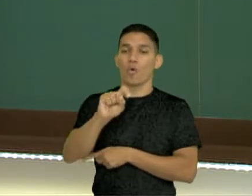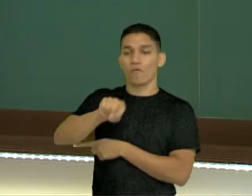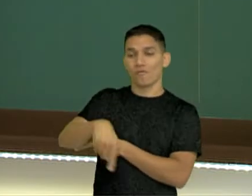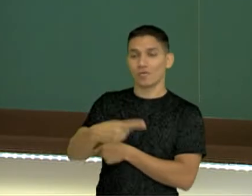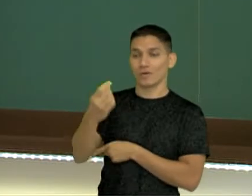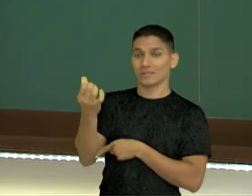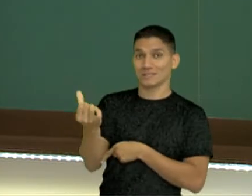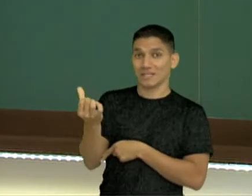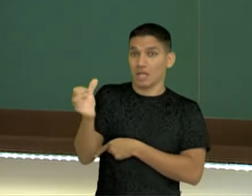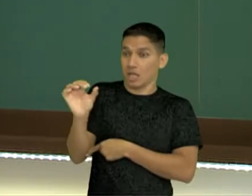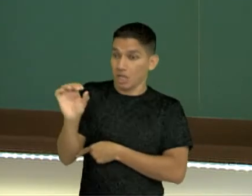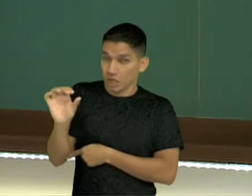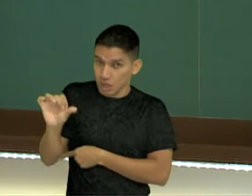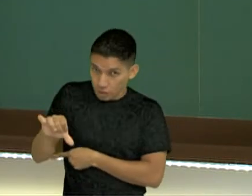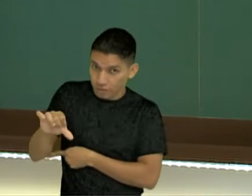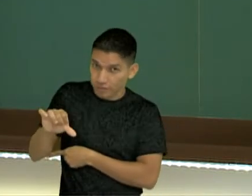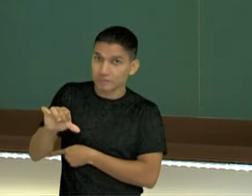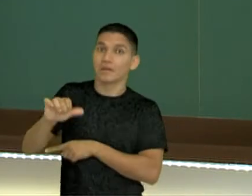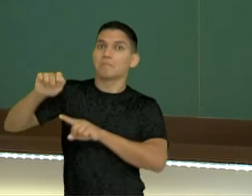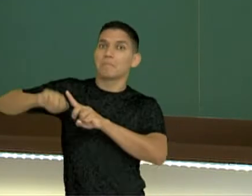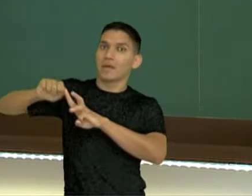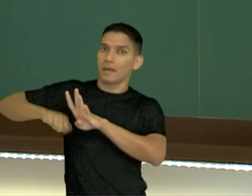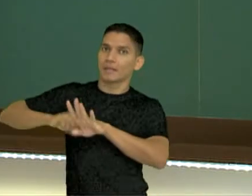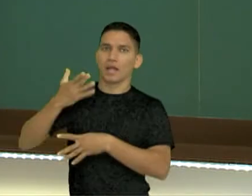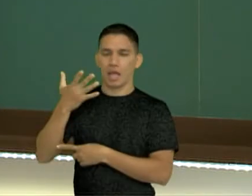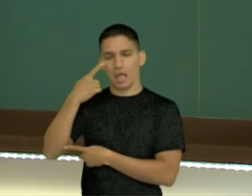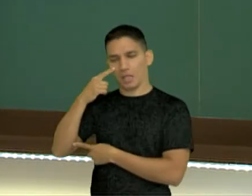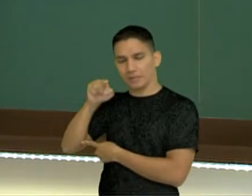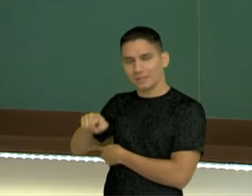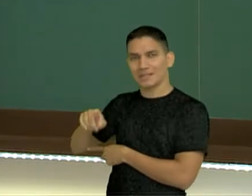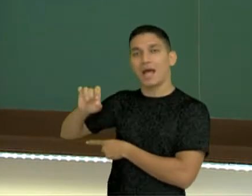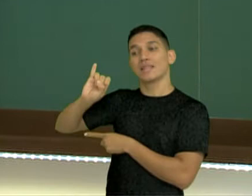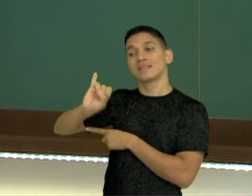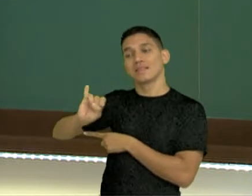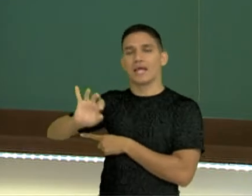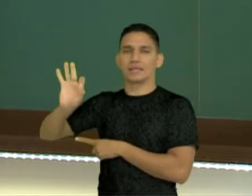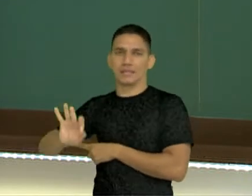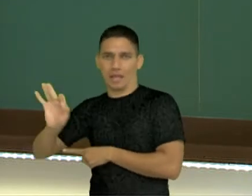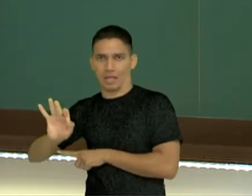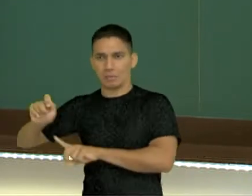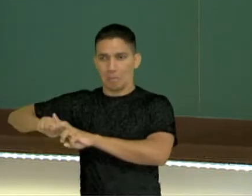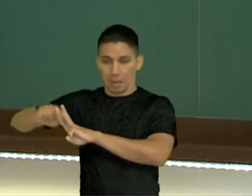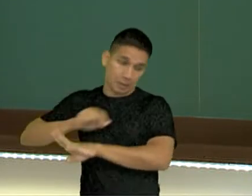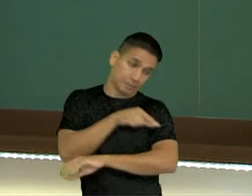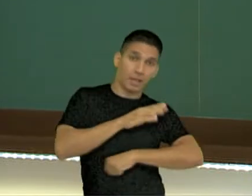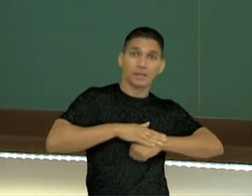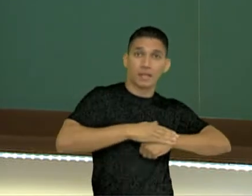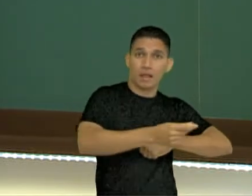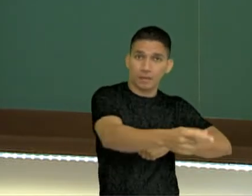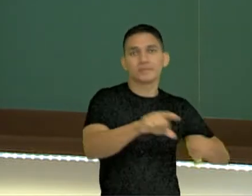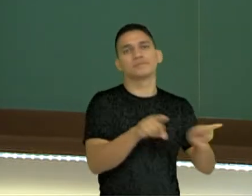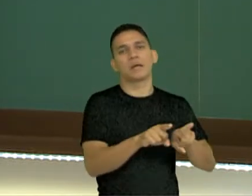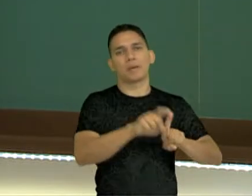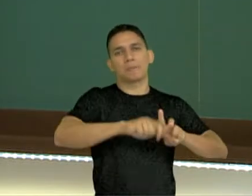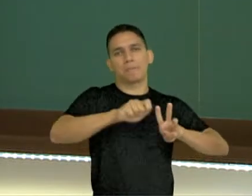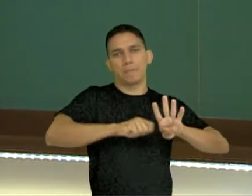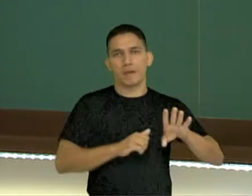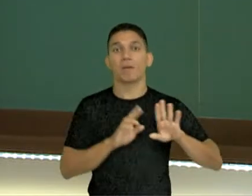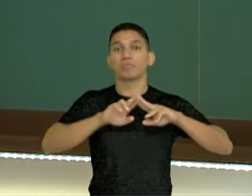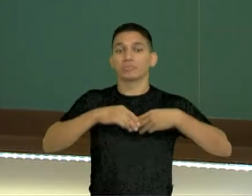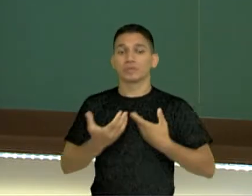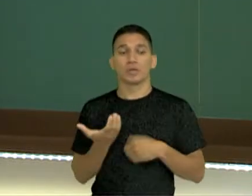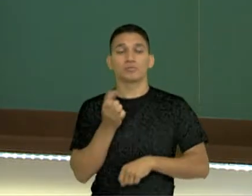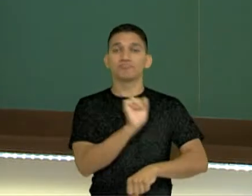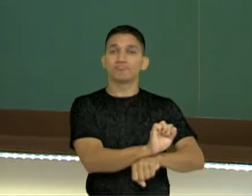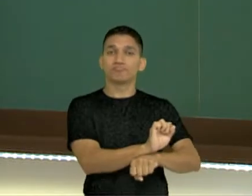8,69 meses, né? A taxa estava em meses, então o tempo também em meses. Então ela vai precisar deixar